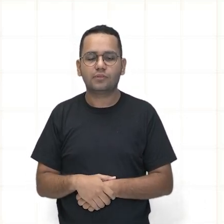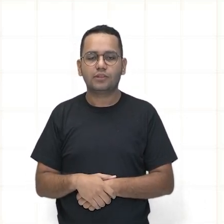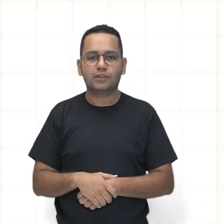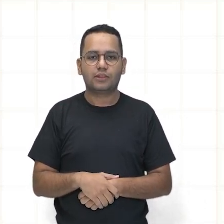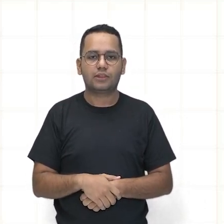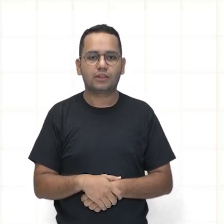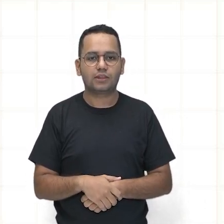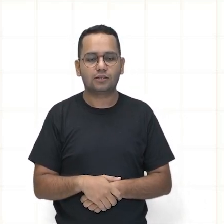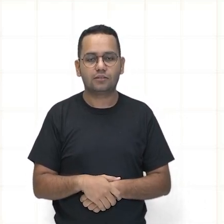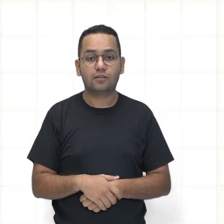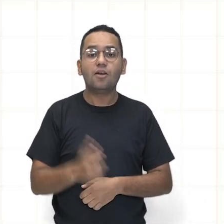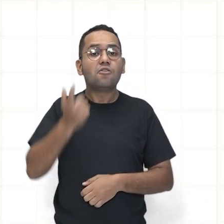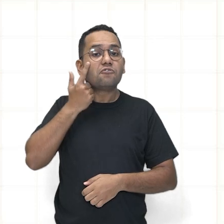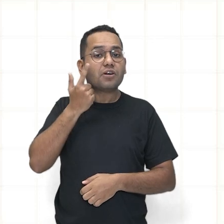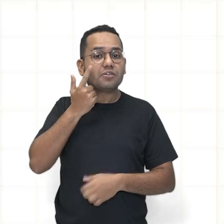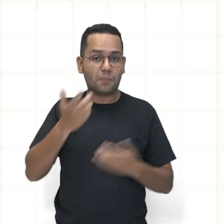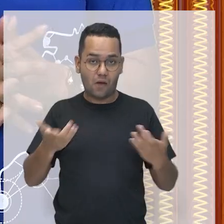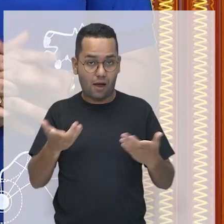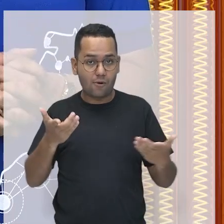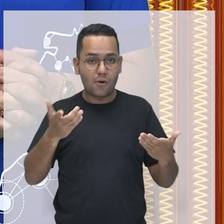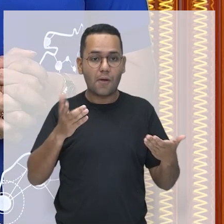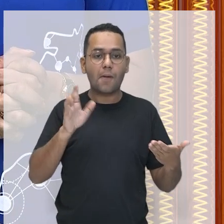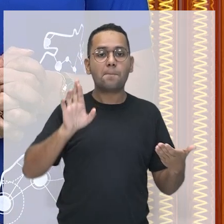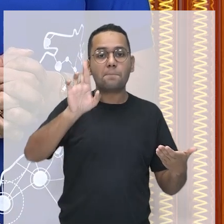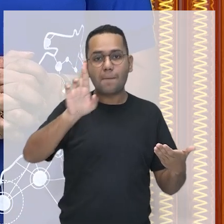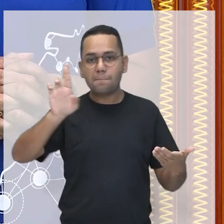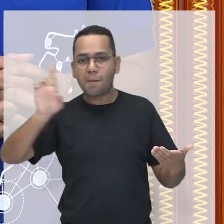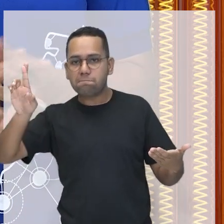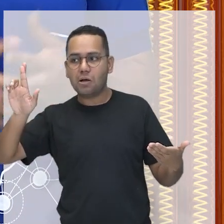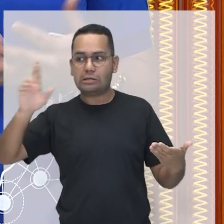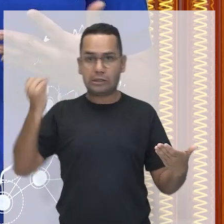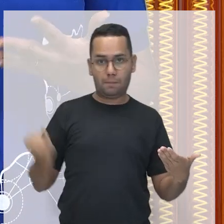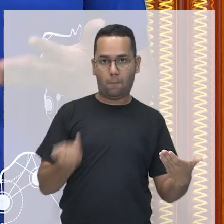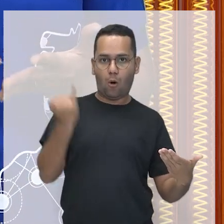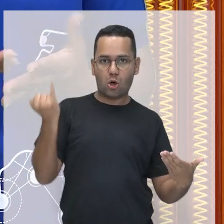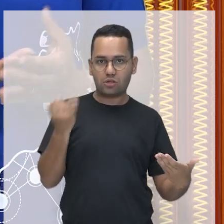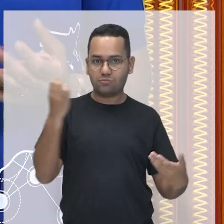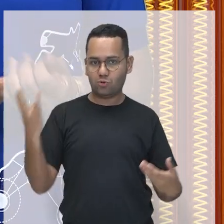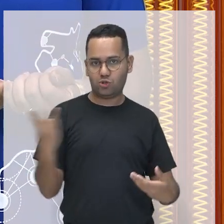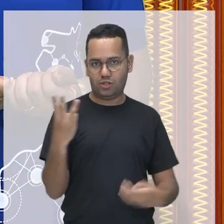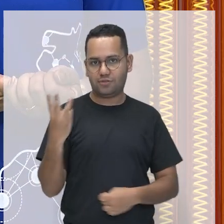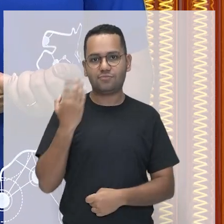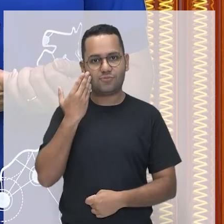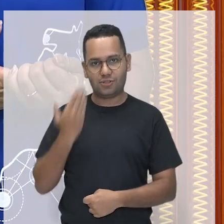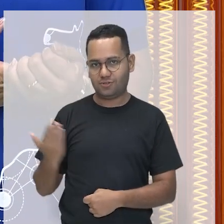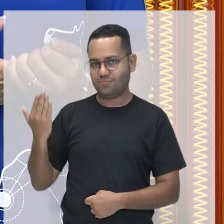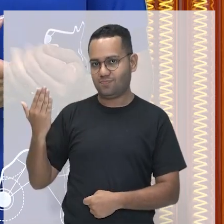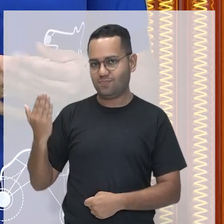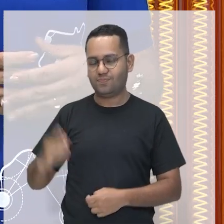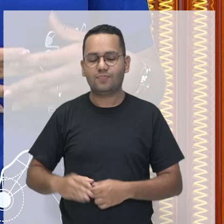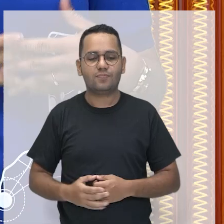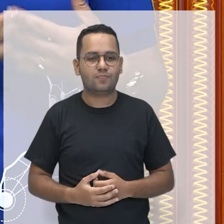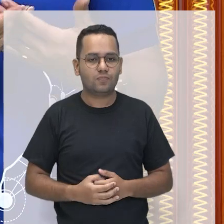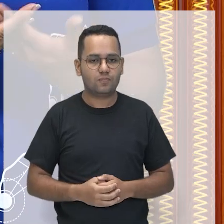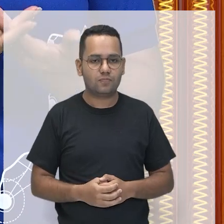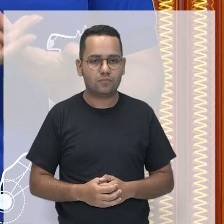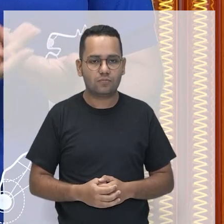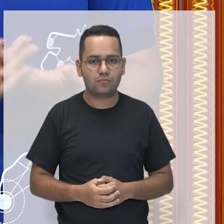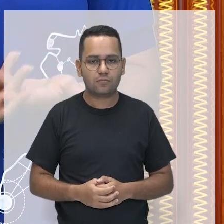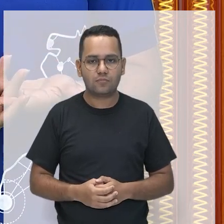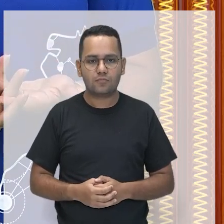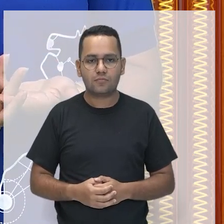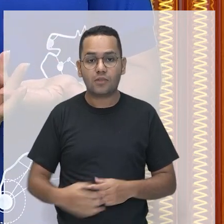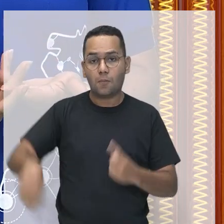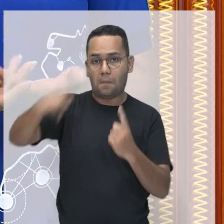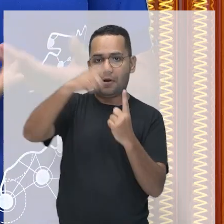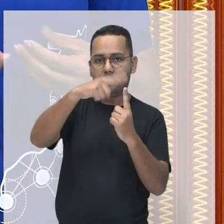do movimento republicano. Vamos a eles, olhem só. Nós temos aqui Tiradentes, que nós temos a pintura